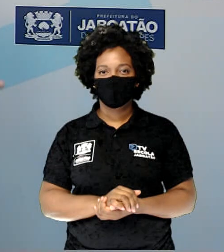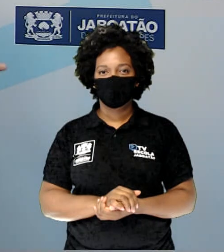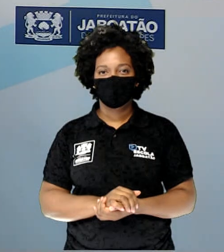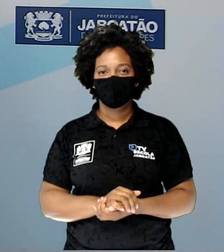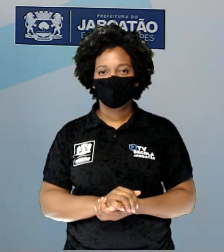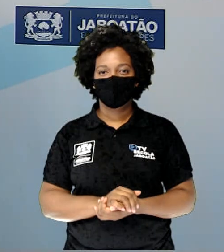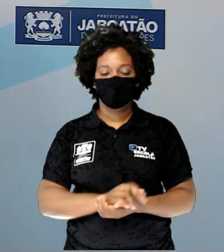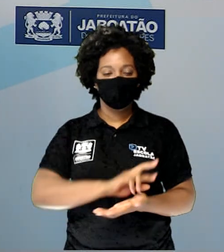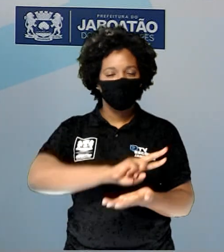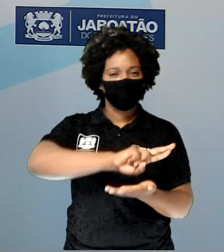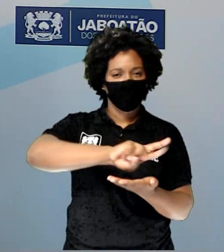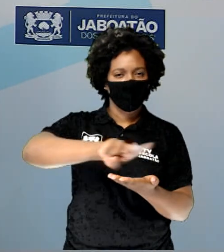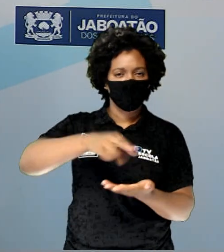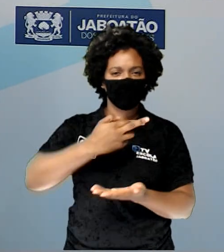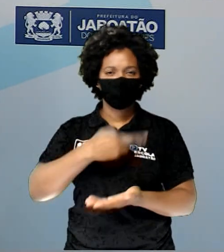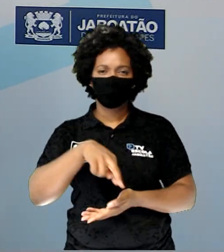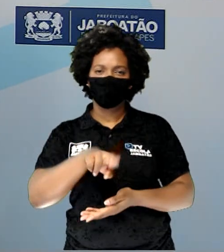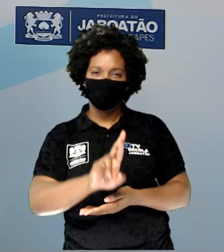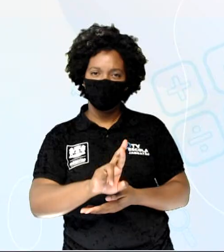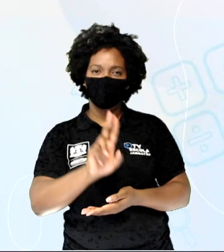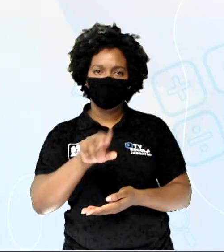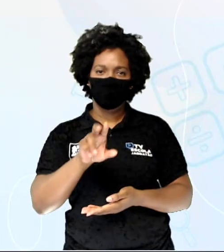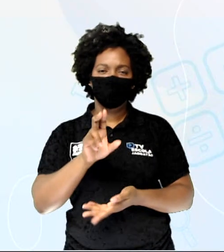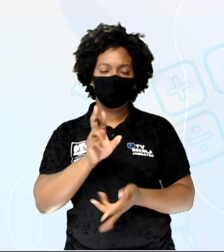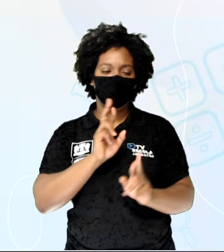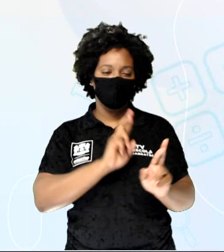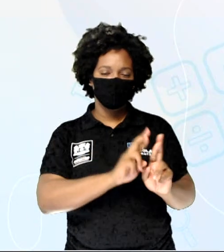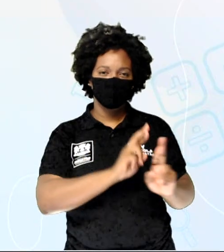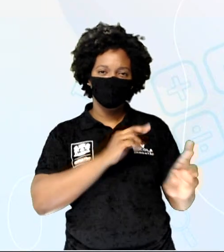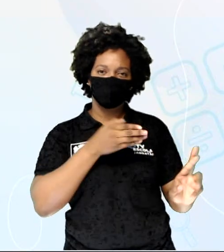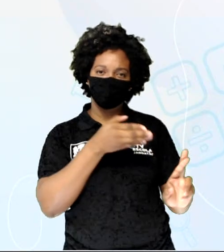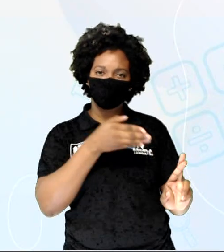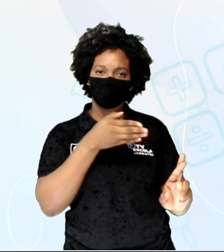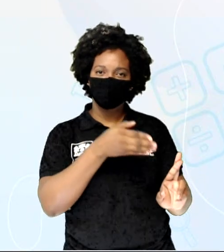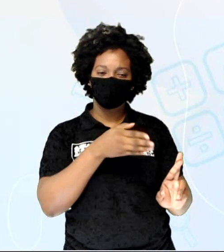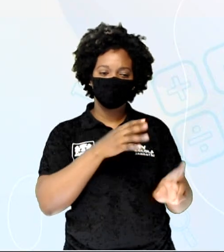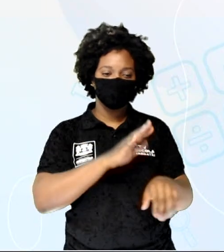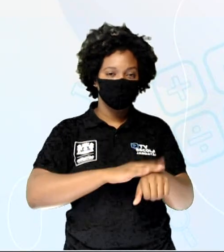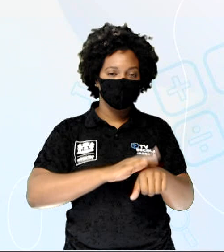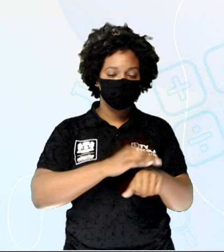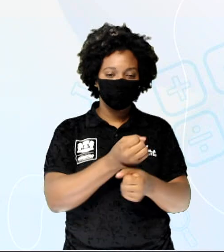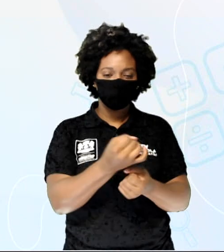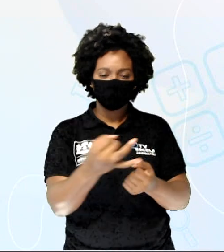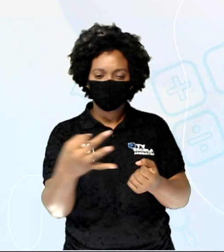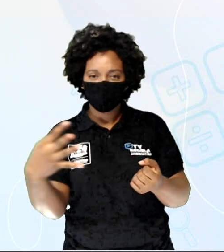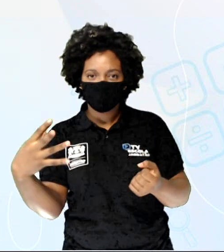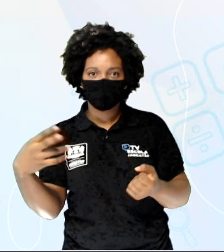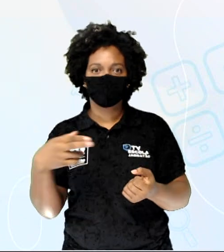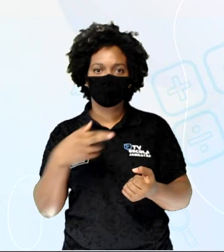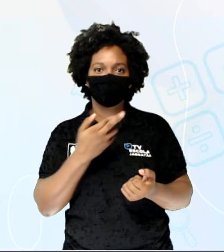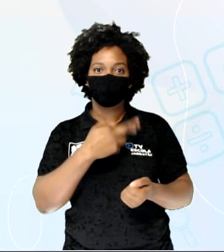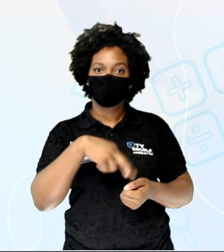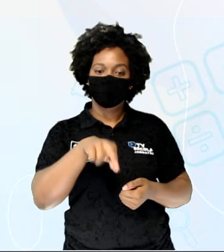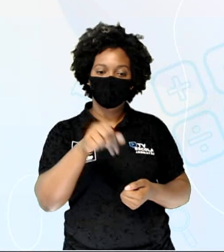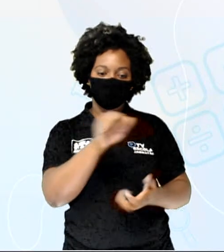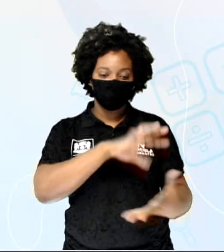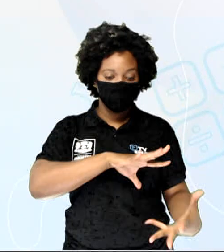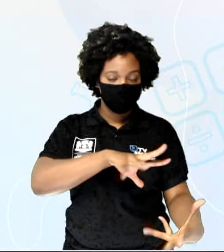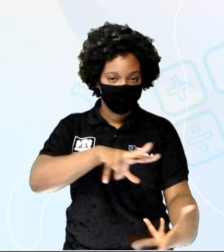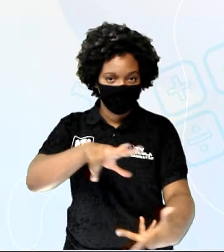A diversidade religiosa representa a grande quantidade e variedade de religiões no